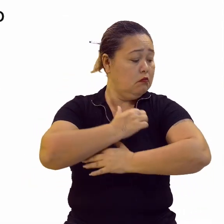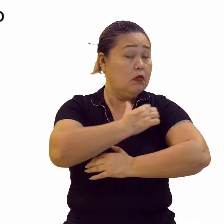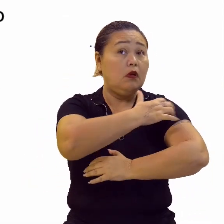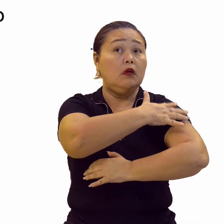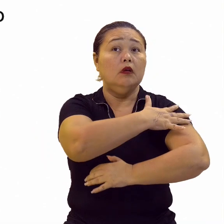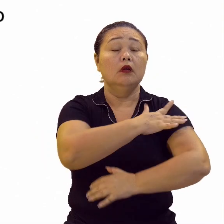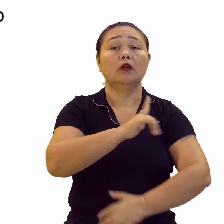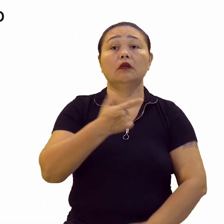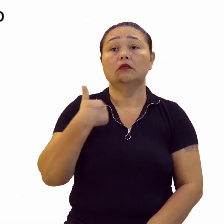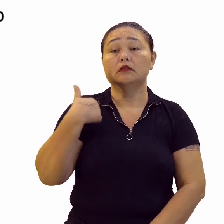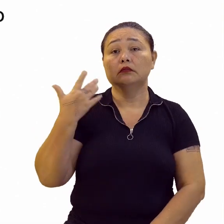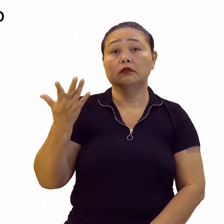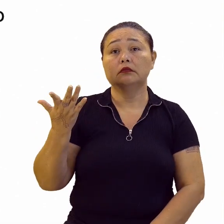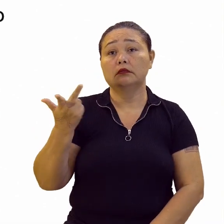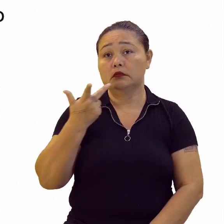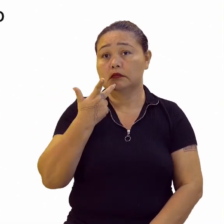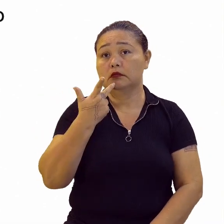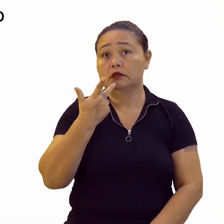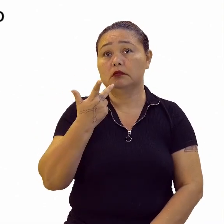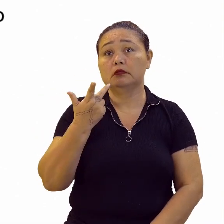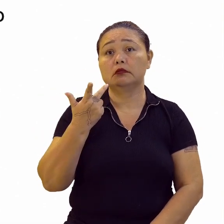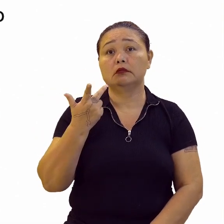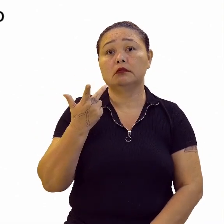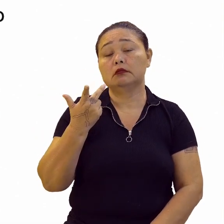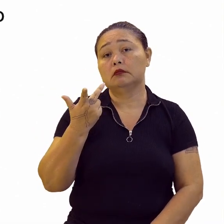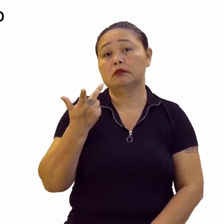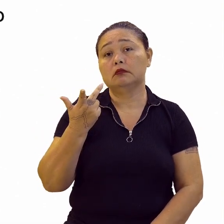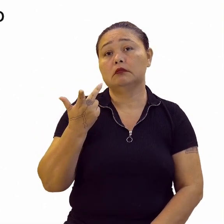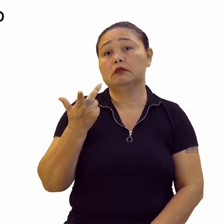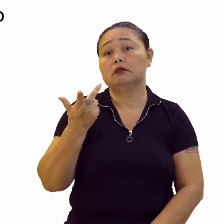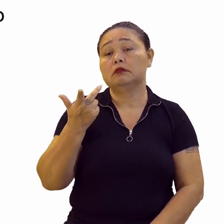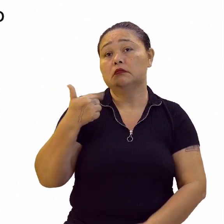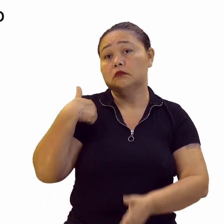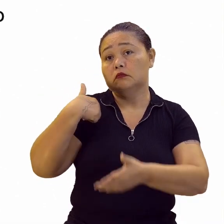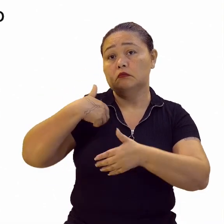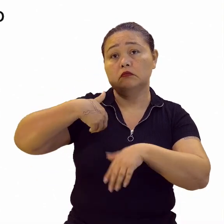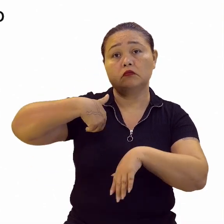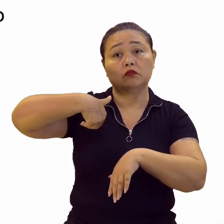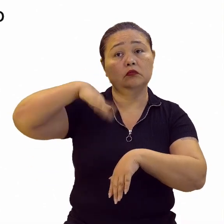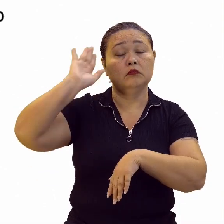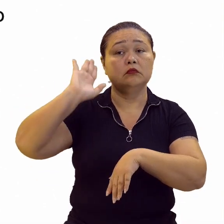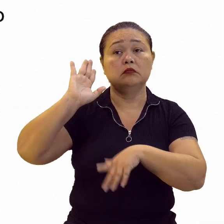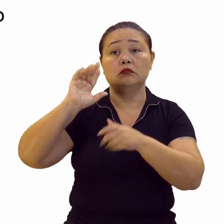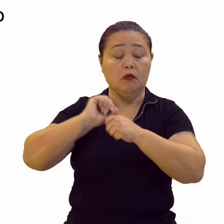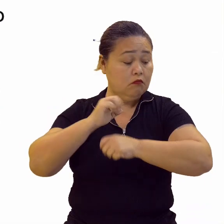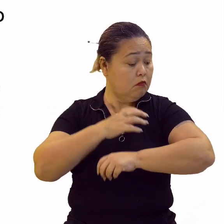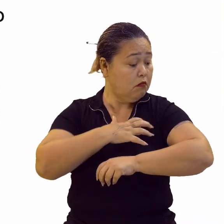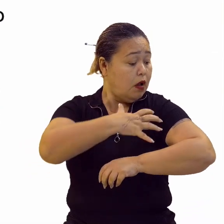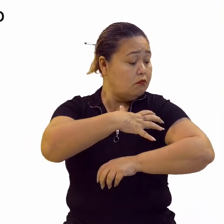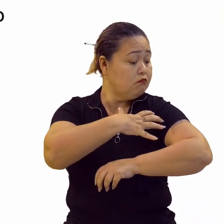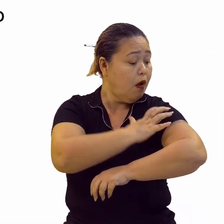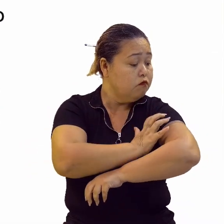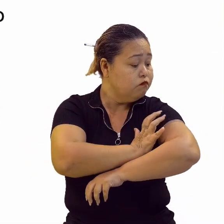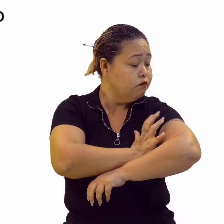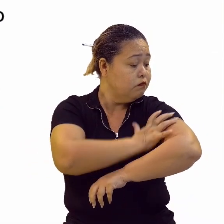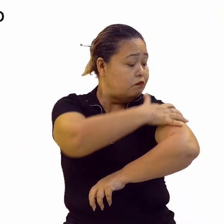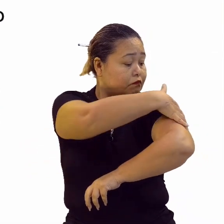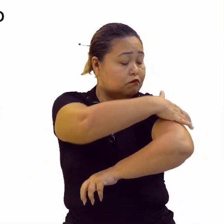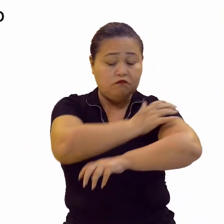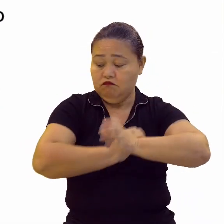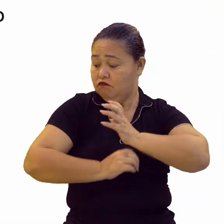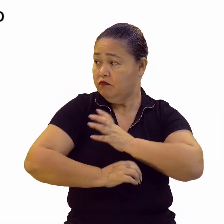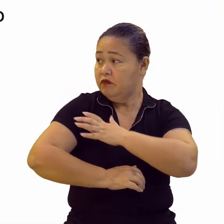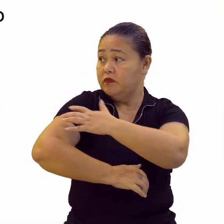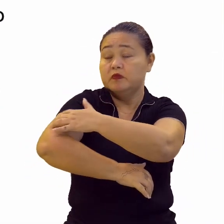A gente falou da vigorexia, né? O trabalho excessivo aí muscular, ele apresenta-se muito na